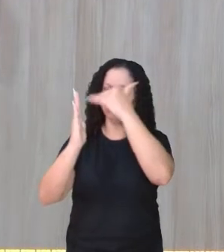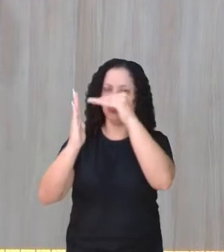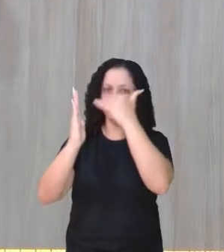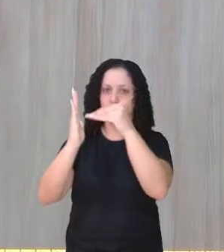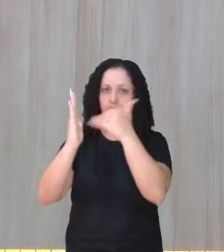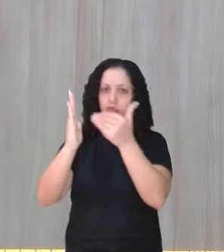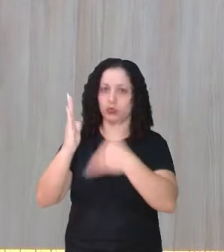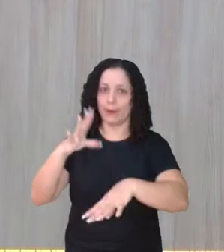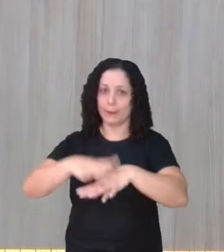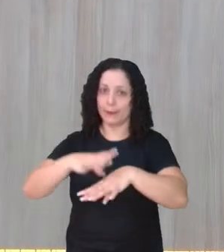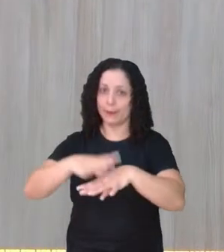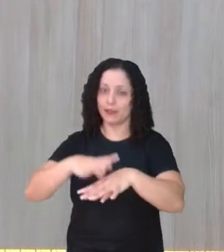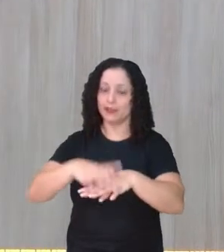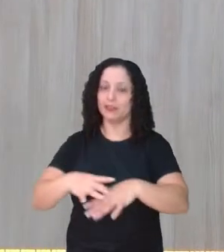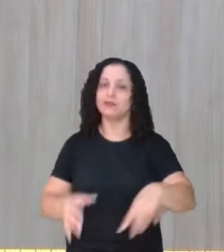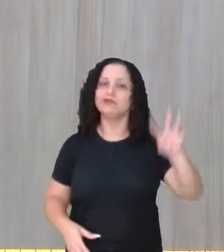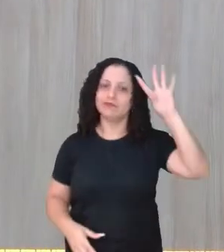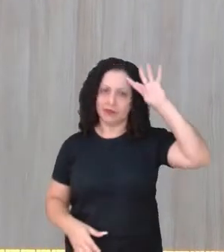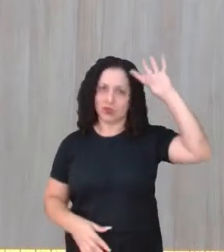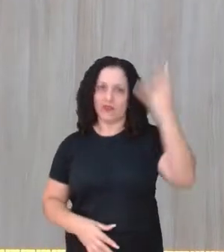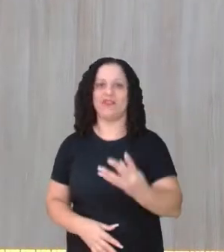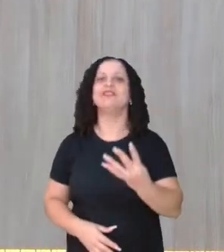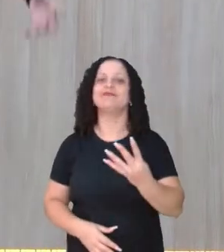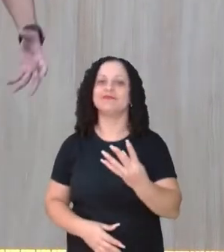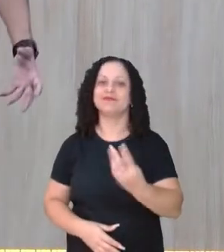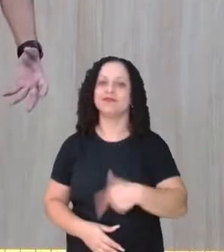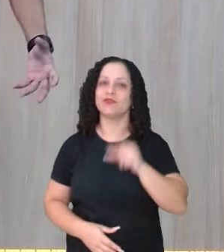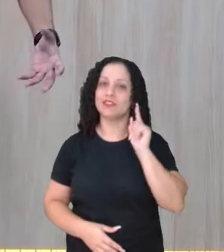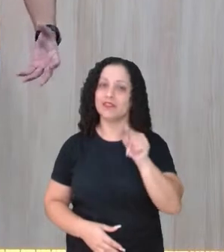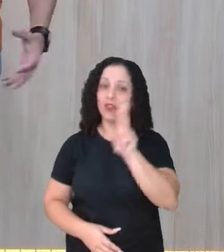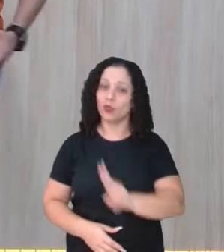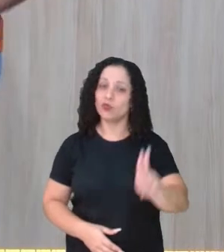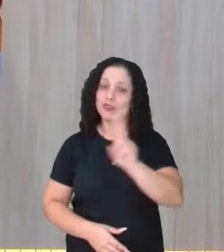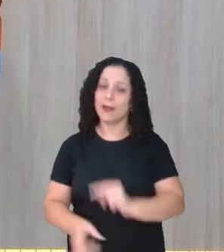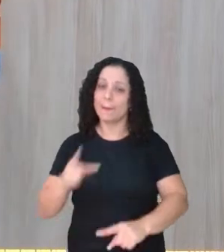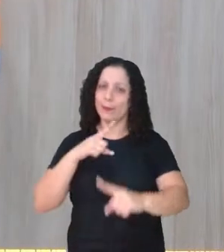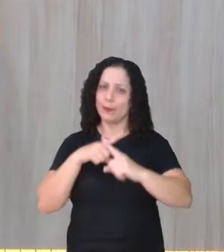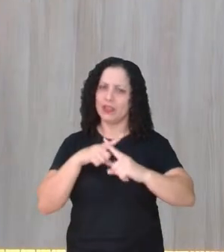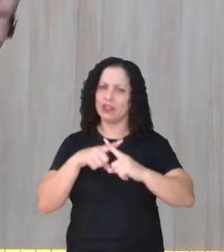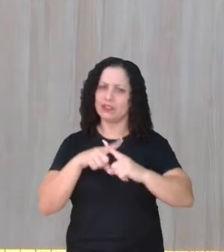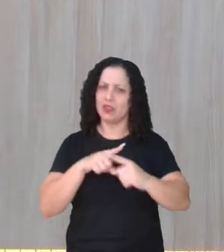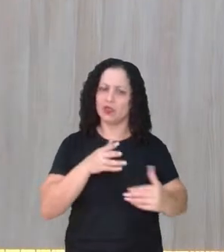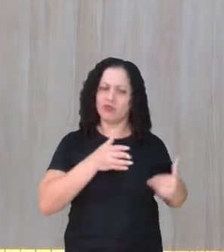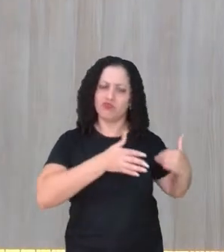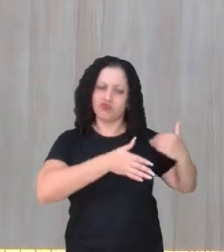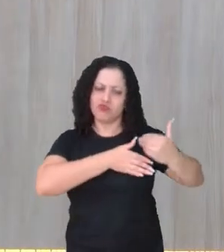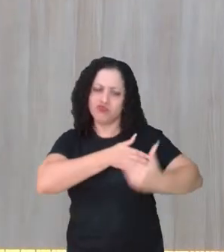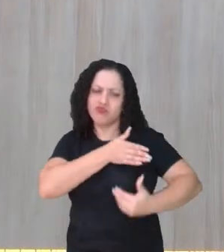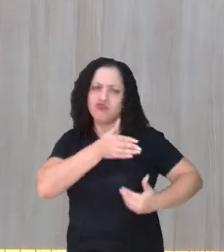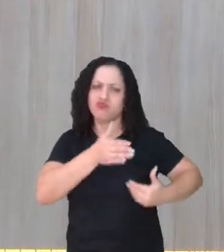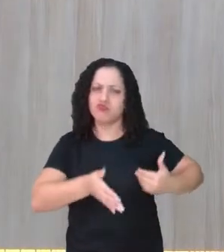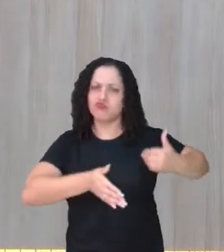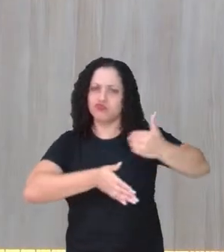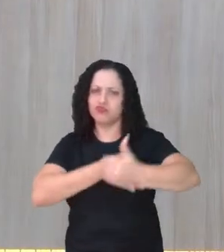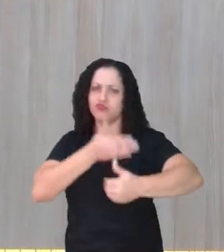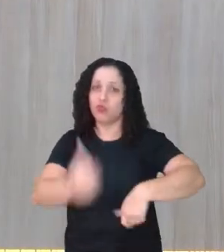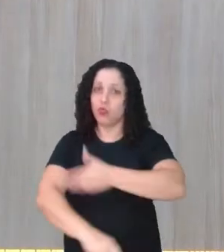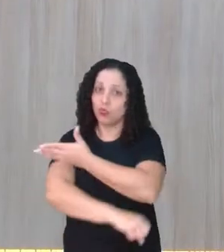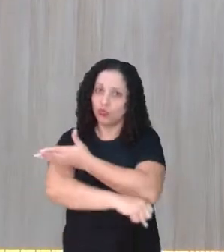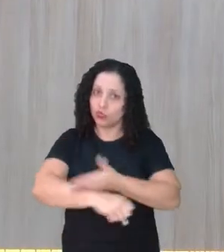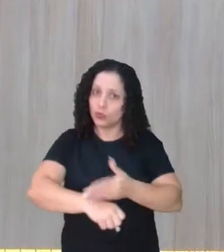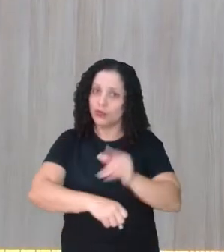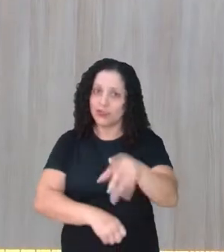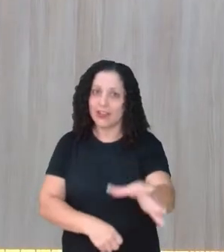você estiver resolvendo questões, você vai efetuar multiplicações e conforme você vai efetuando essas multiplicações, você